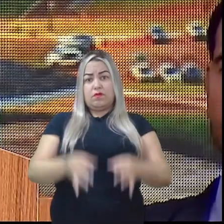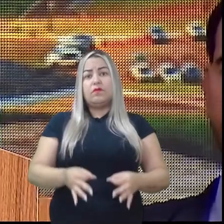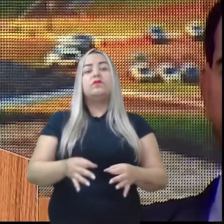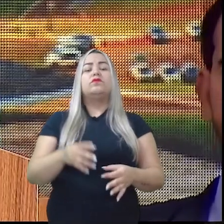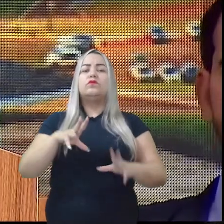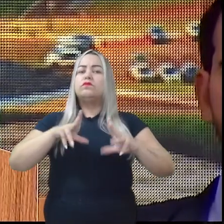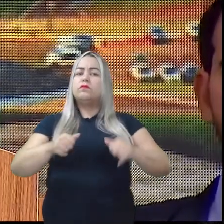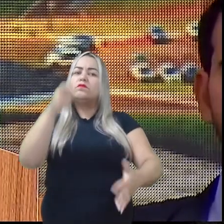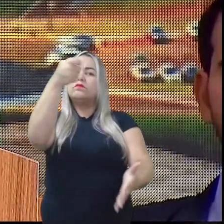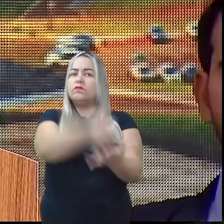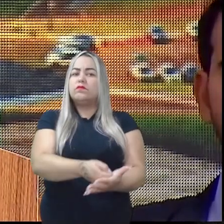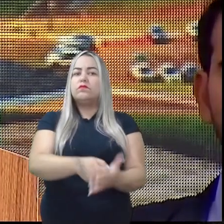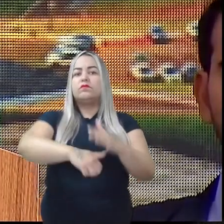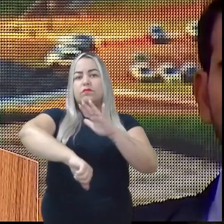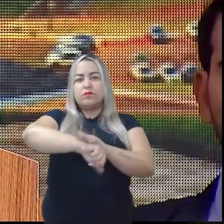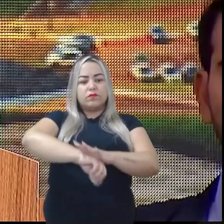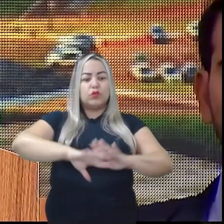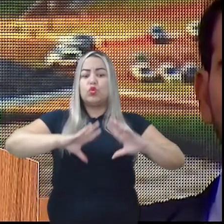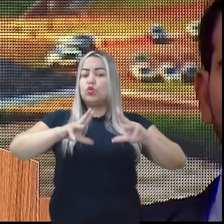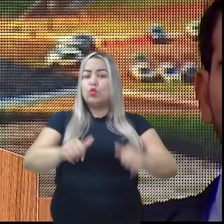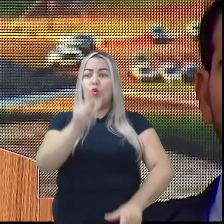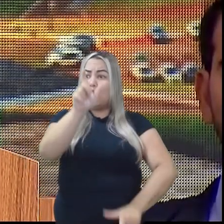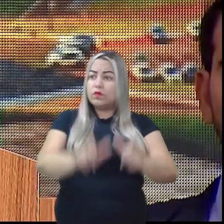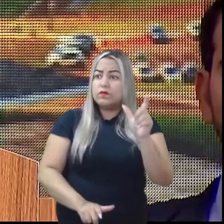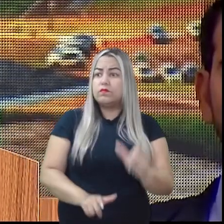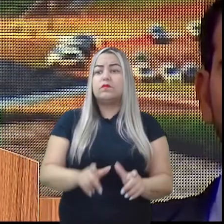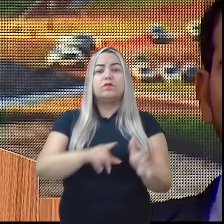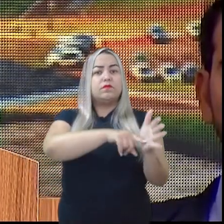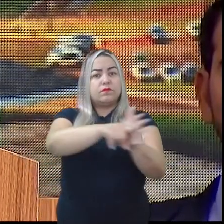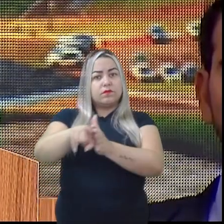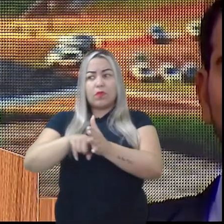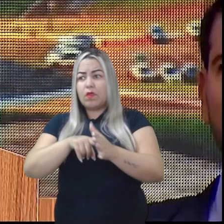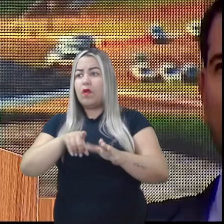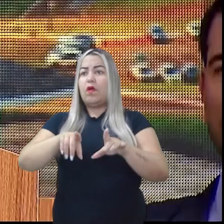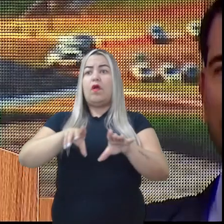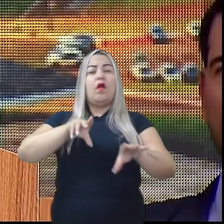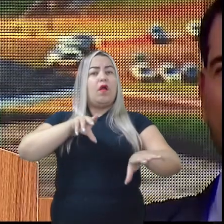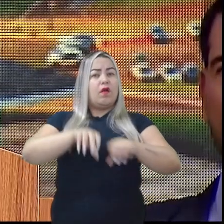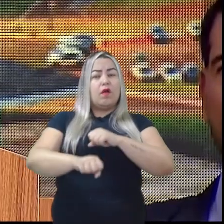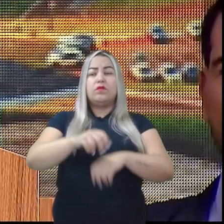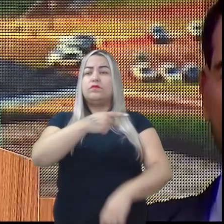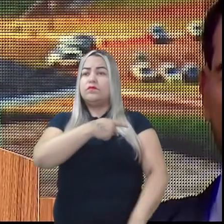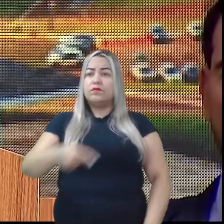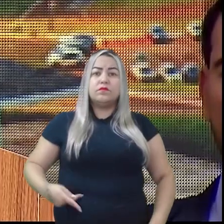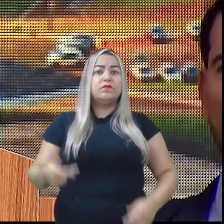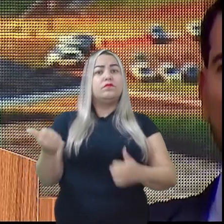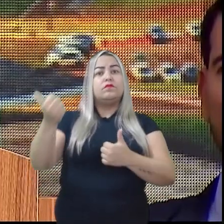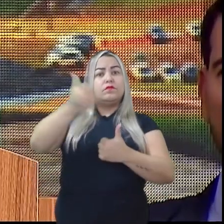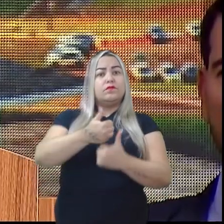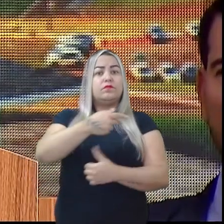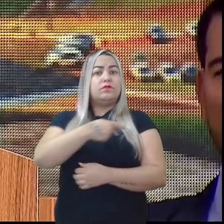injustamente. Todos pagarão pelos crimes que cometeram. Todos, inclusive os que planejaram o assassinato do presidente,